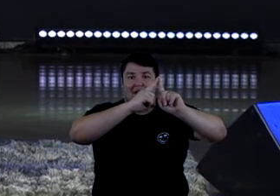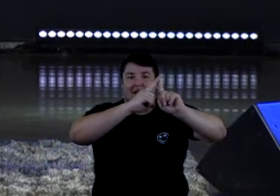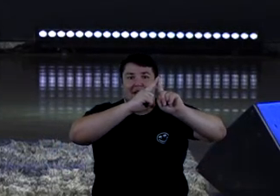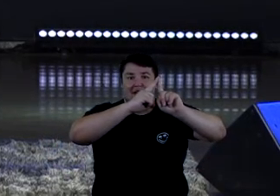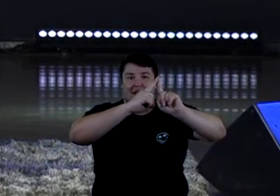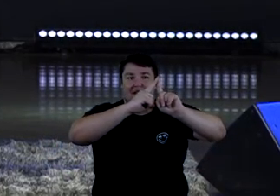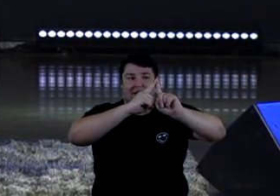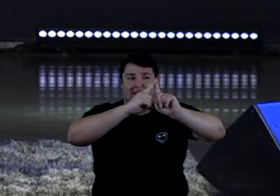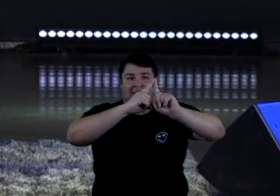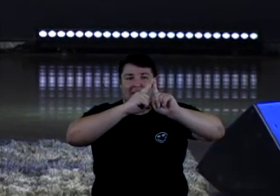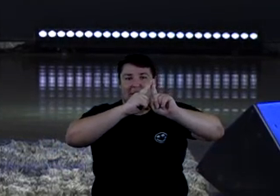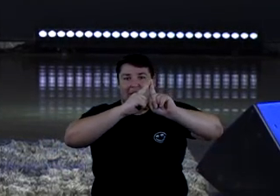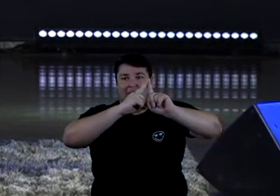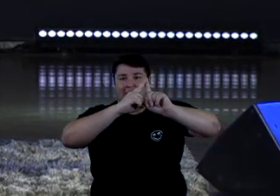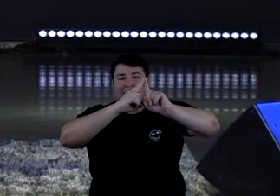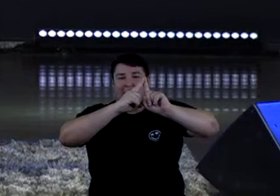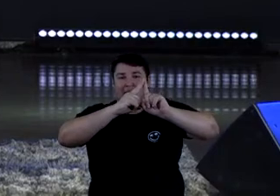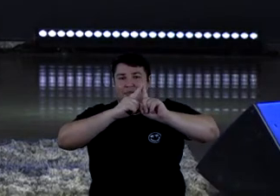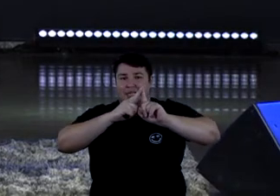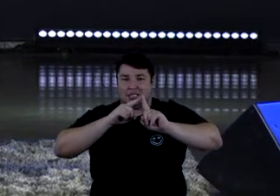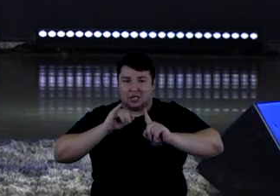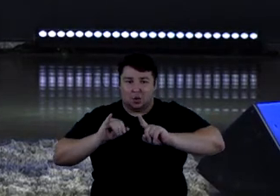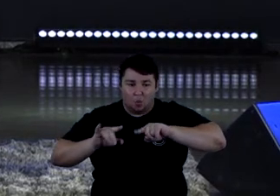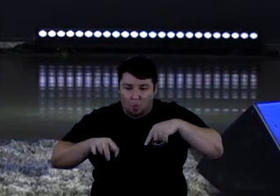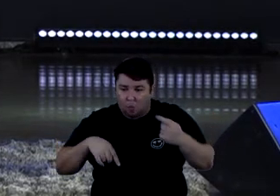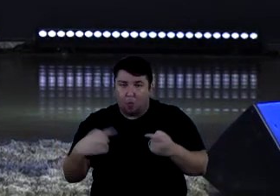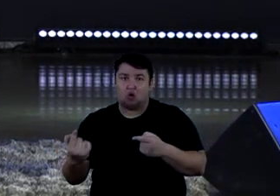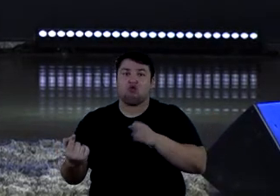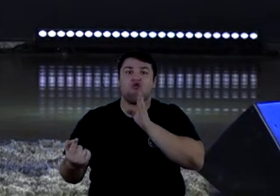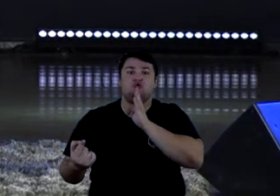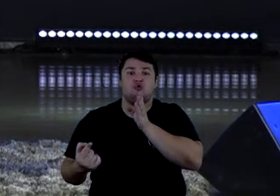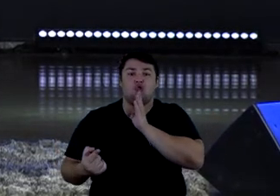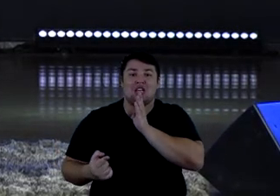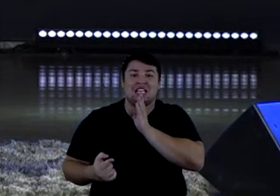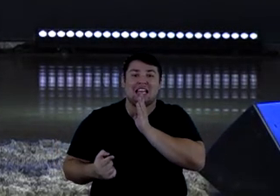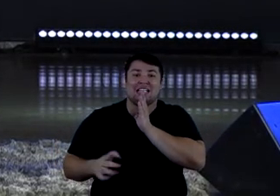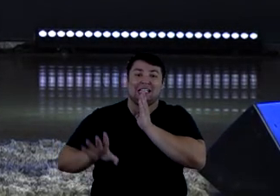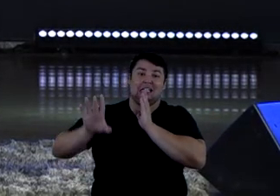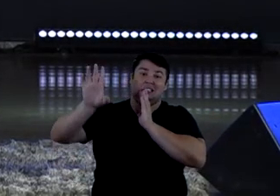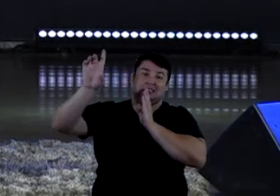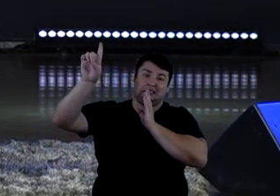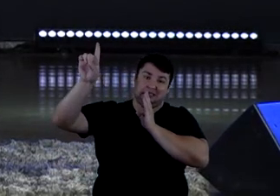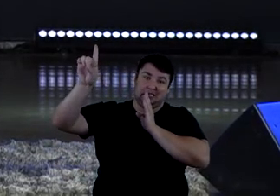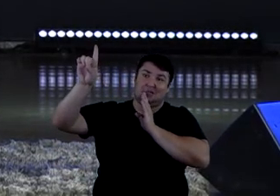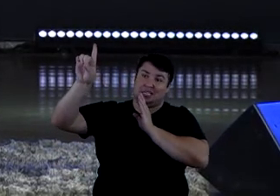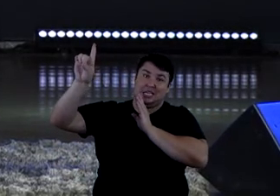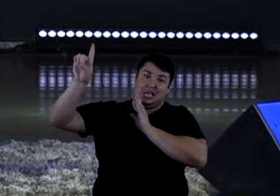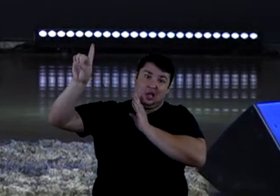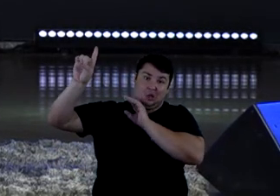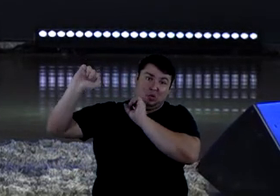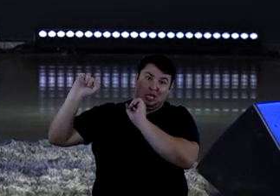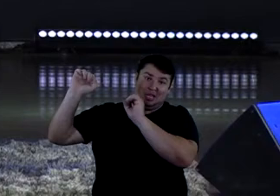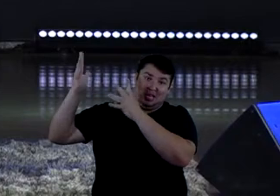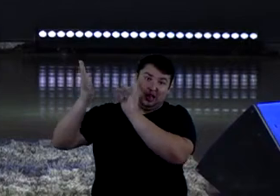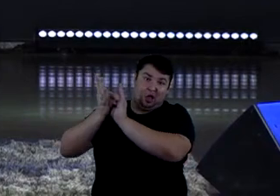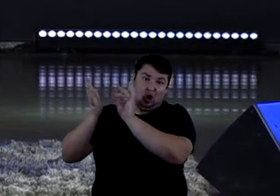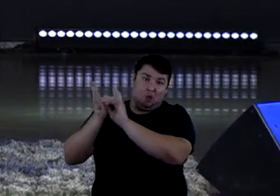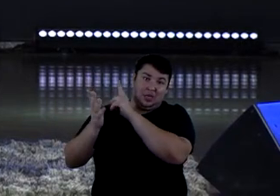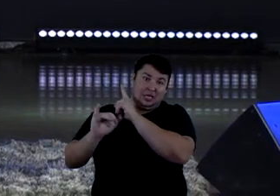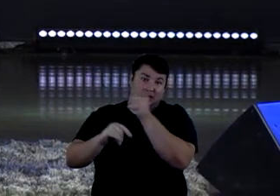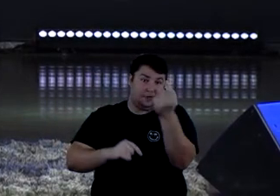Mas por outro lado, se você reconhece a existência de Deus, e eu acredito que você reconhece, pelo menos que Ele existe, senão você não estava aqui.